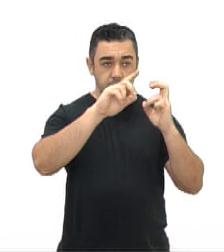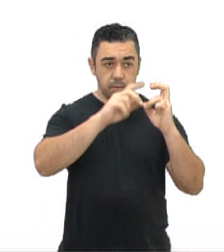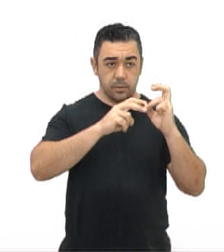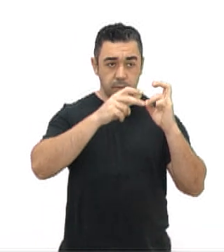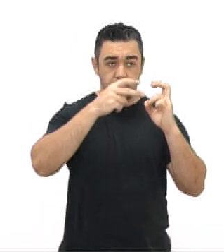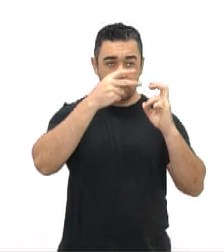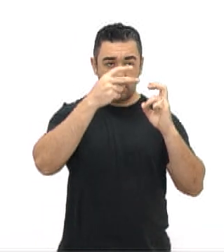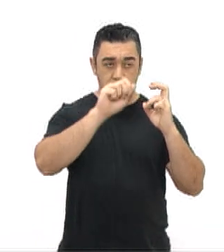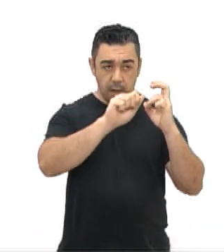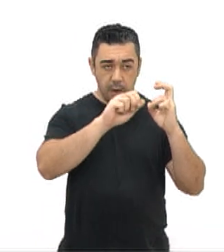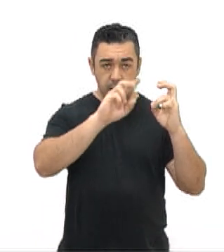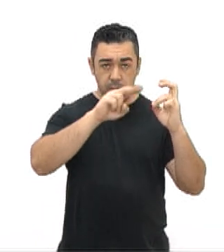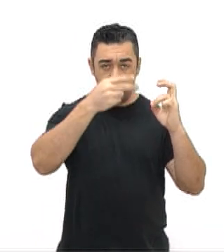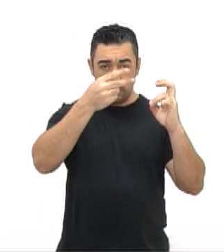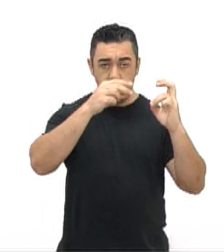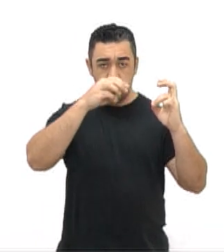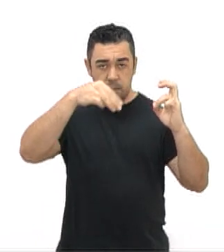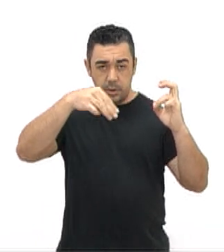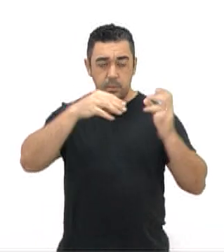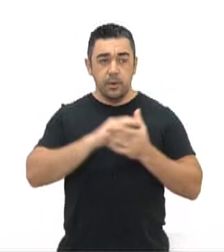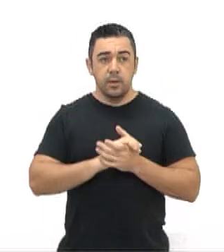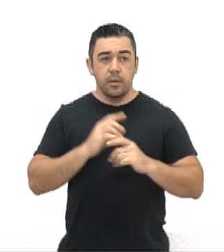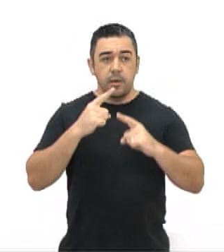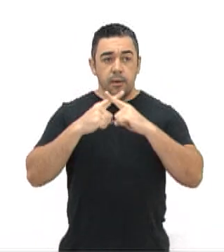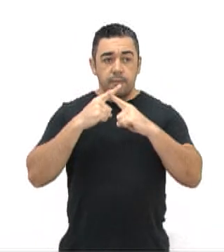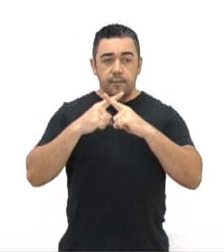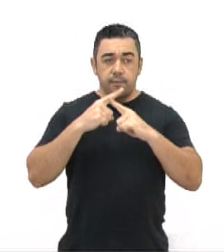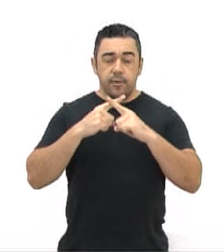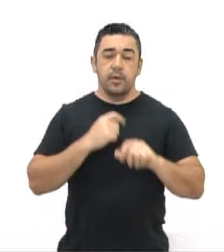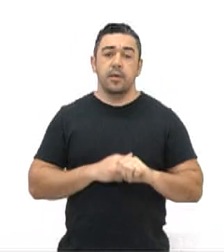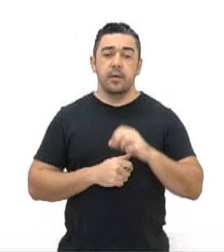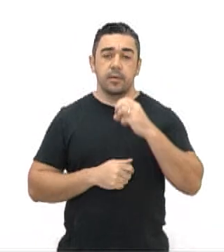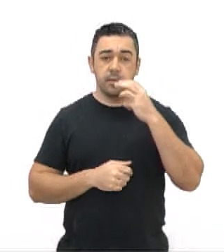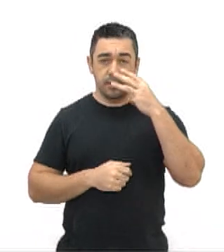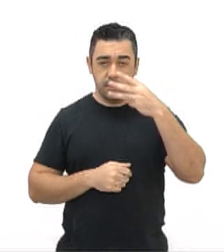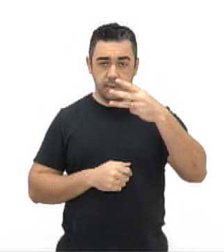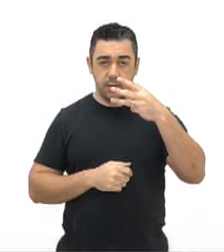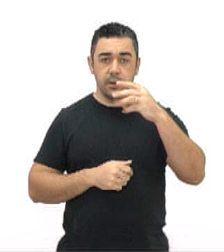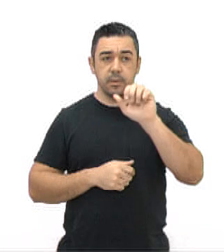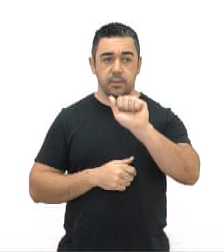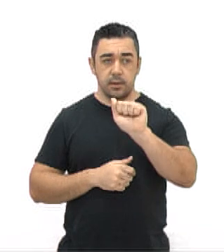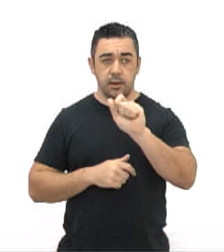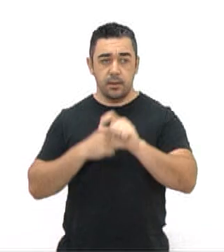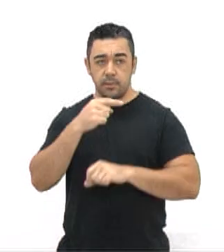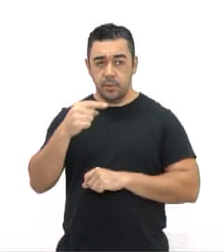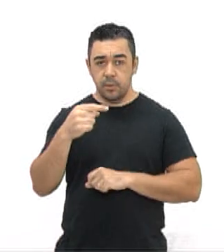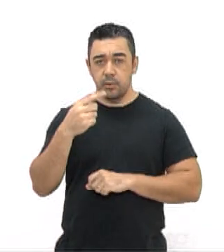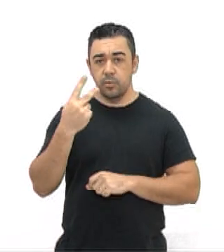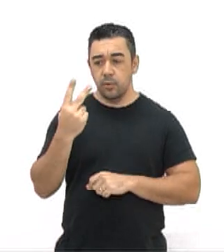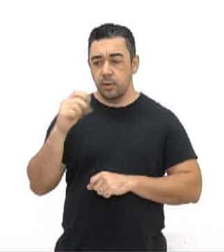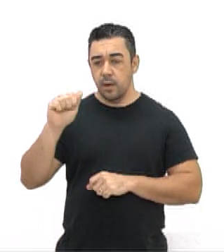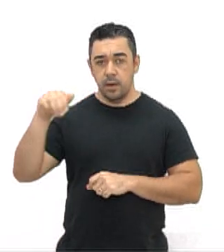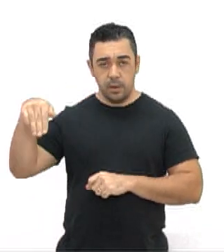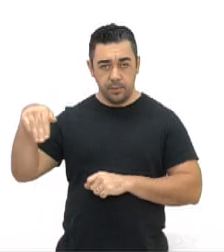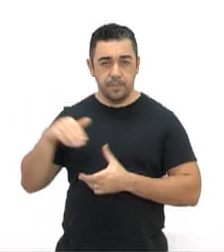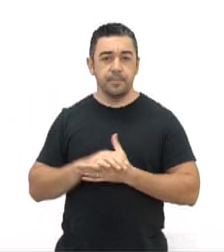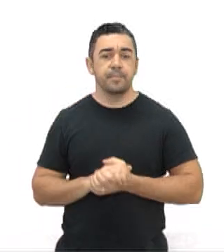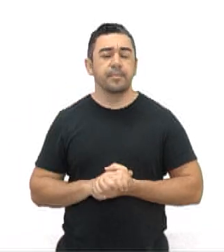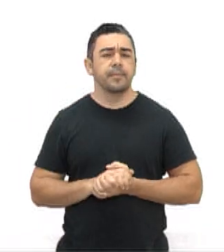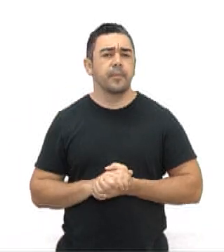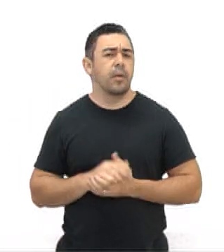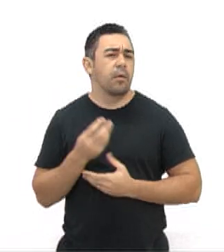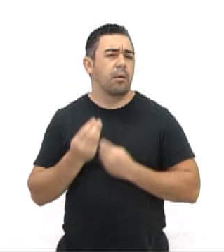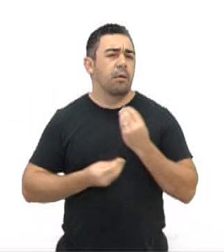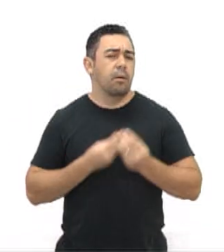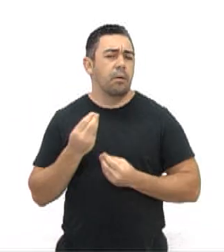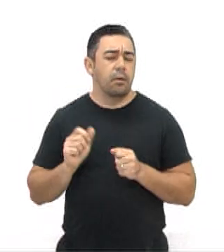m vezes, isso aqui é um monômio, multiplicando um polinômio, 3a menos 2am. O que eu faço